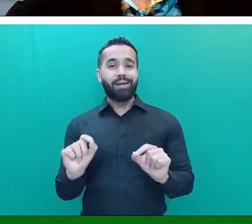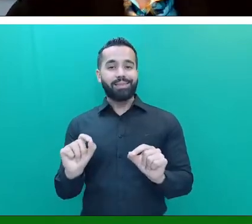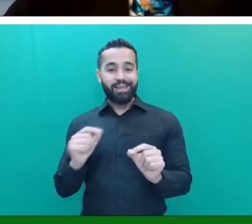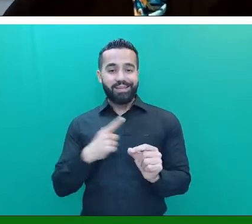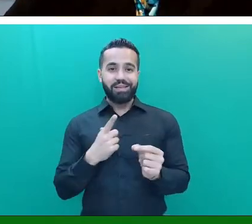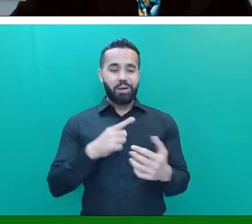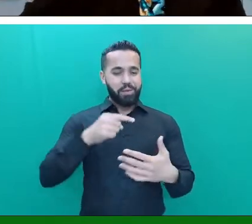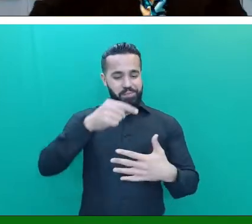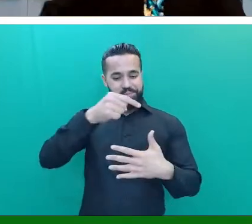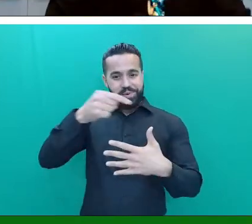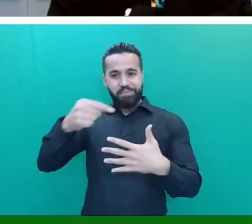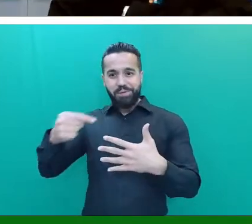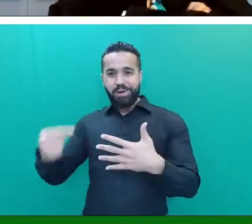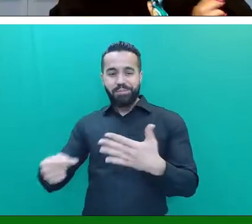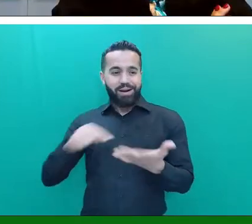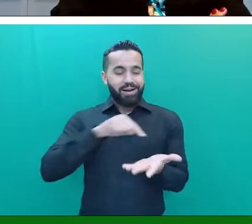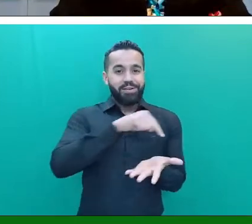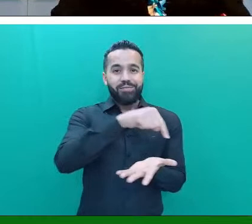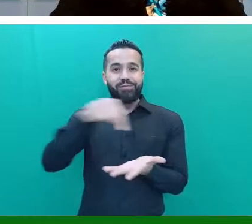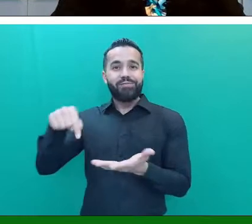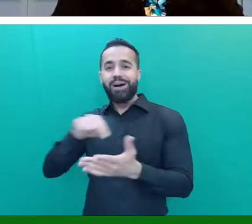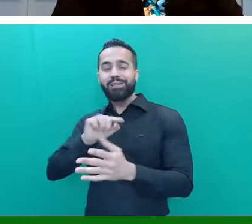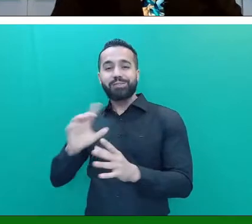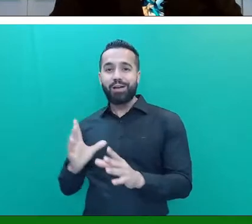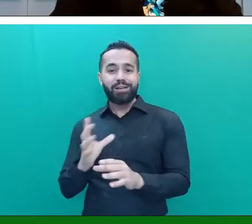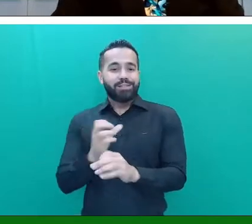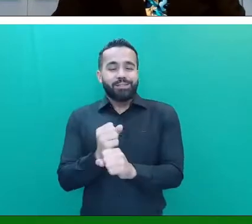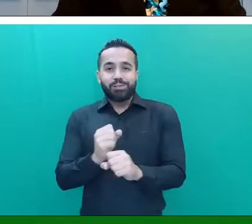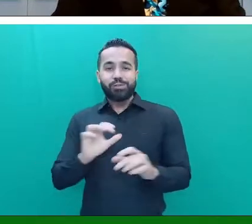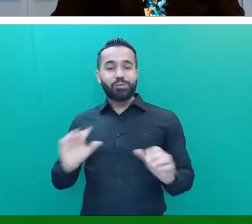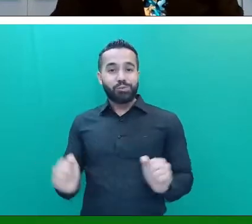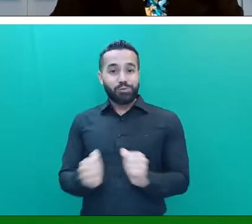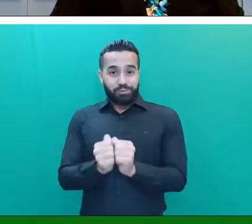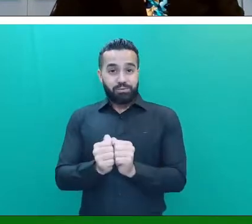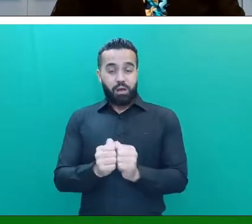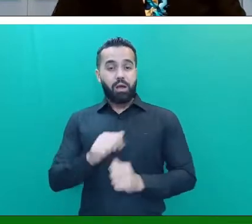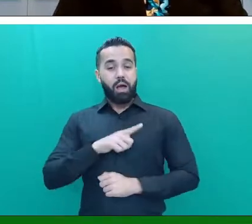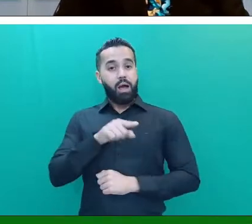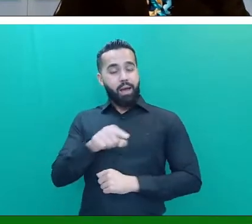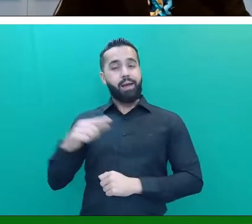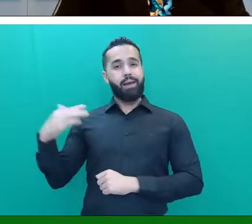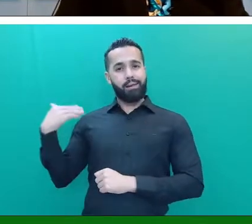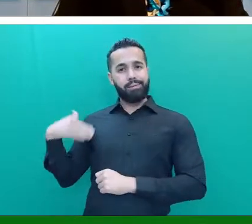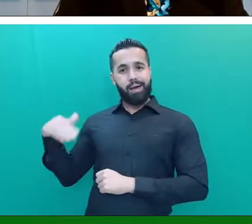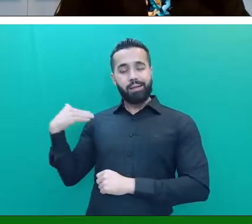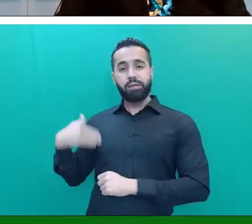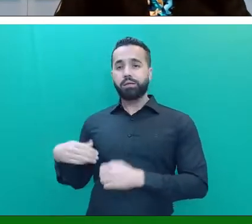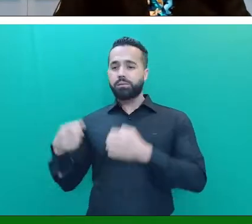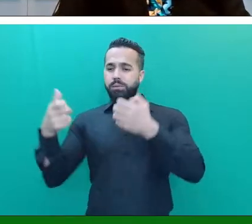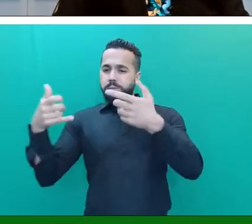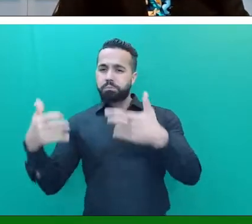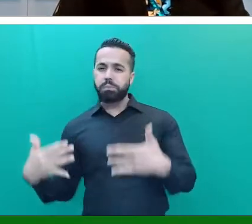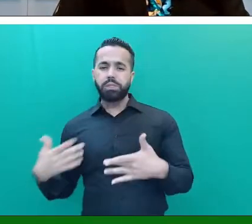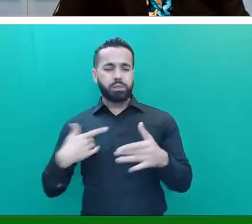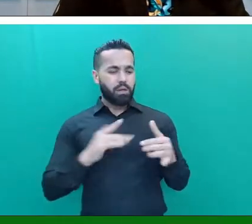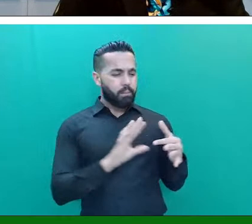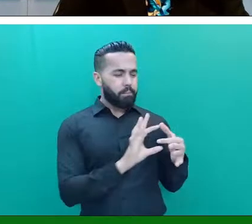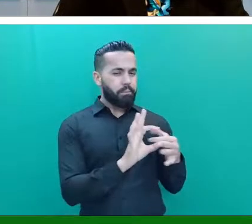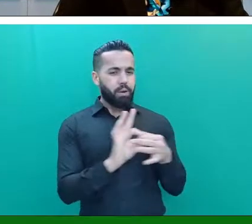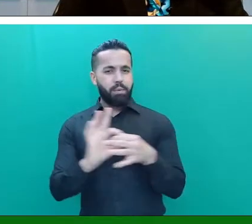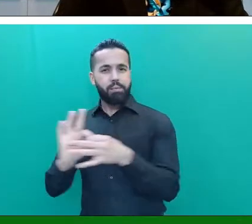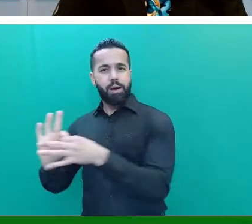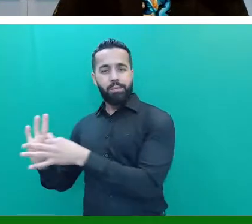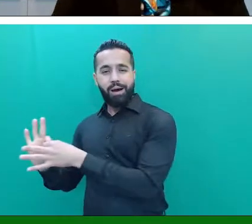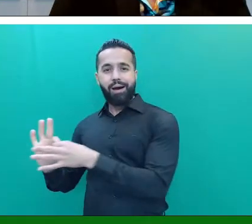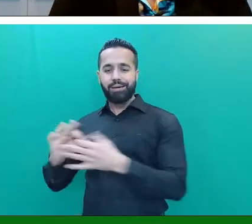de retalhos copiados e colados. Aqui não, você estabelece realmente um corpo a corpo com todas essas